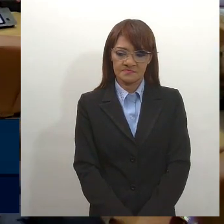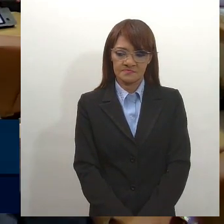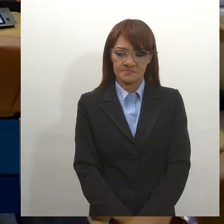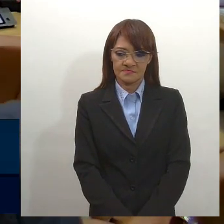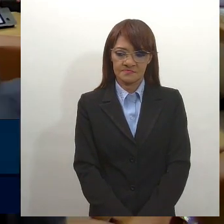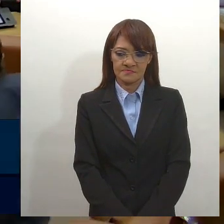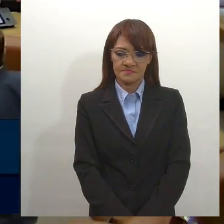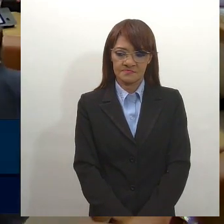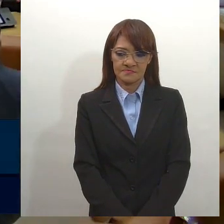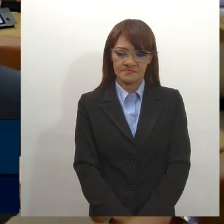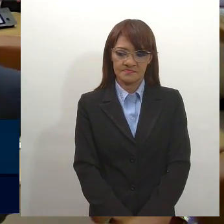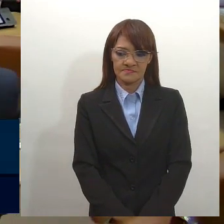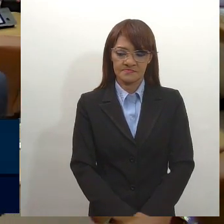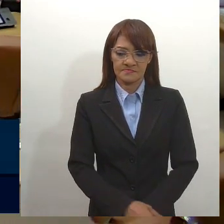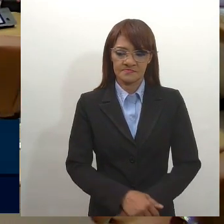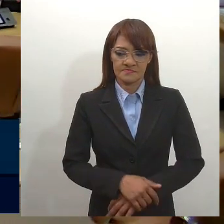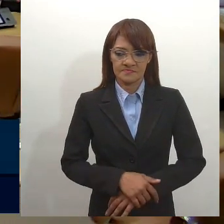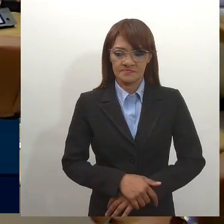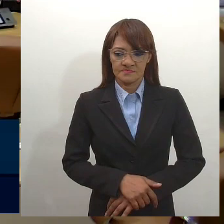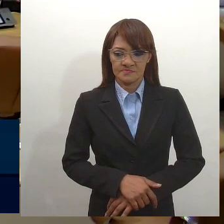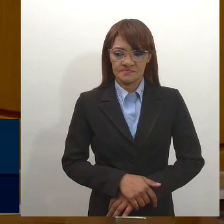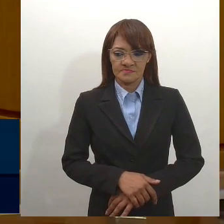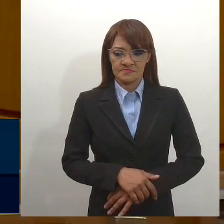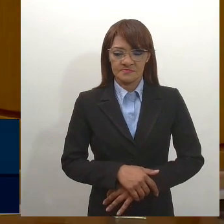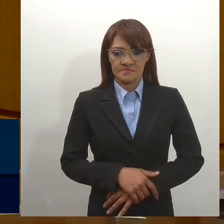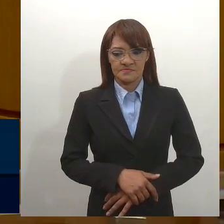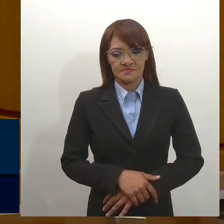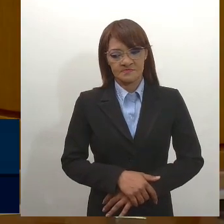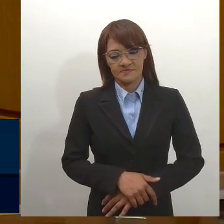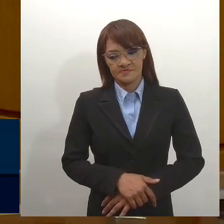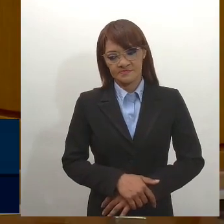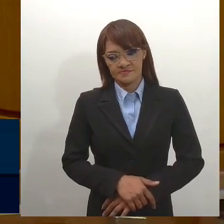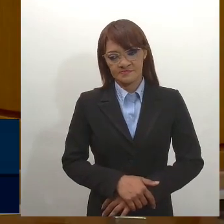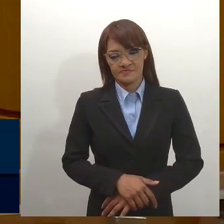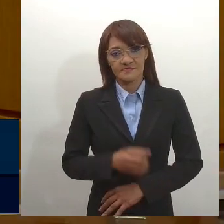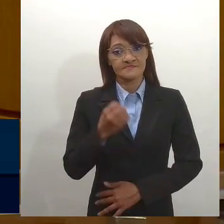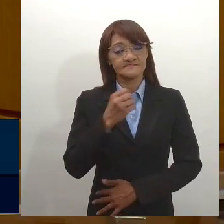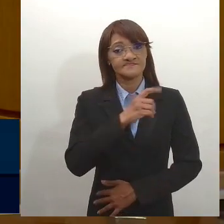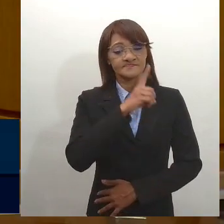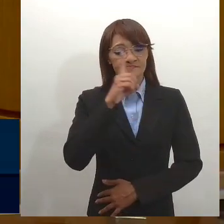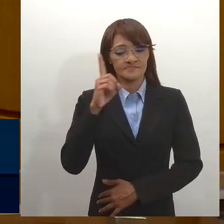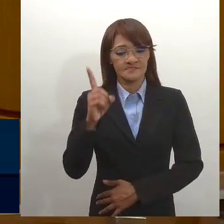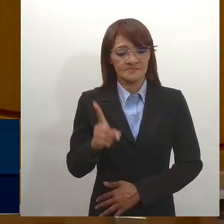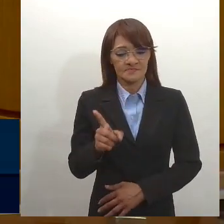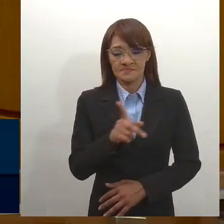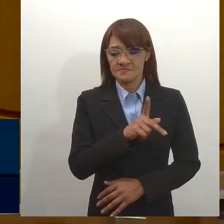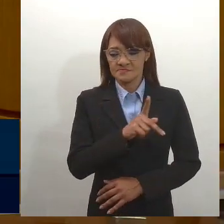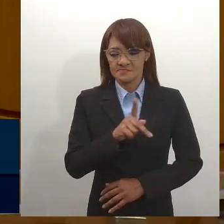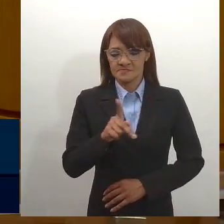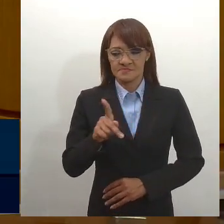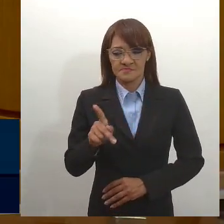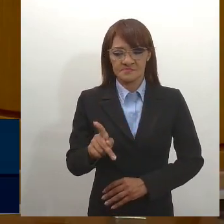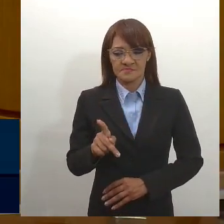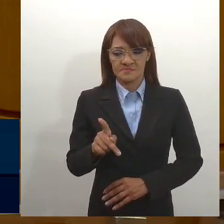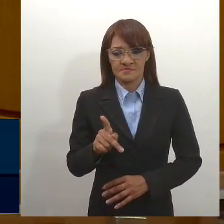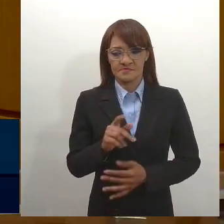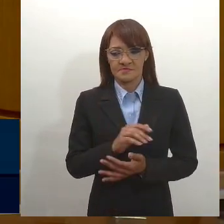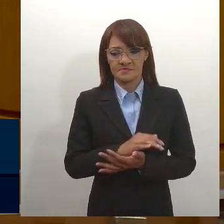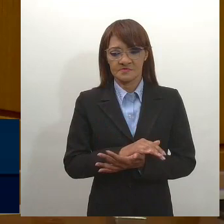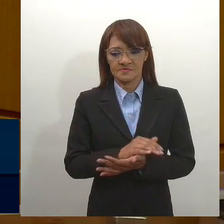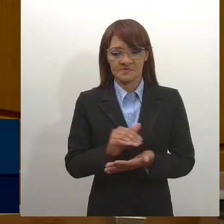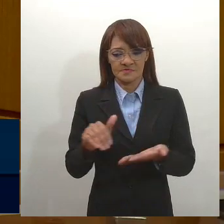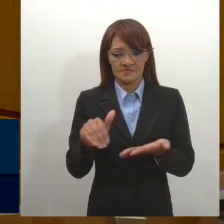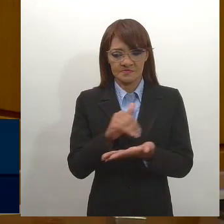Como seu olhar define. Bom dia, seu presidente. Bom dia, secretária Lindiane